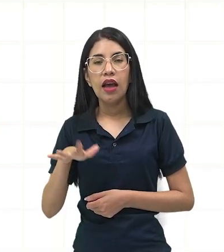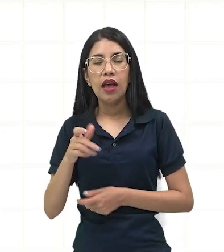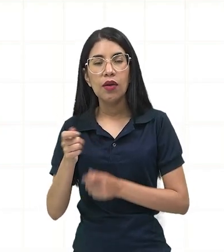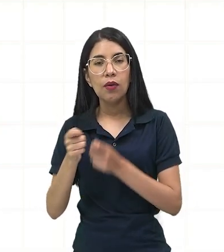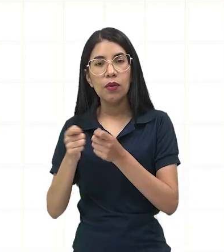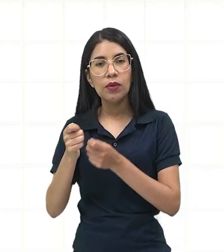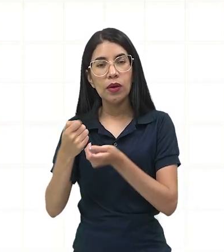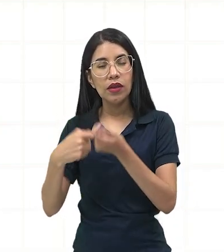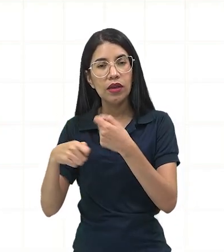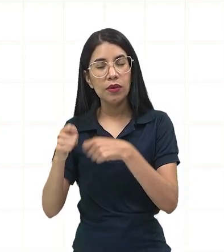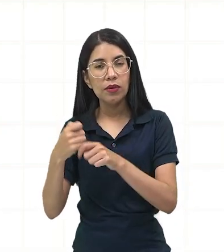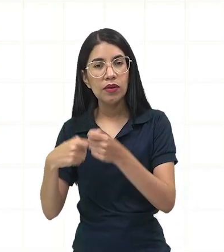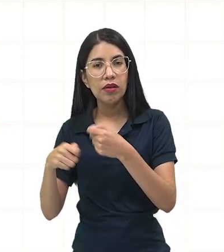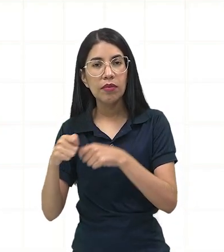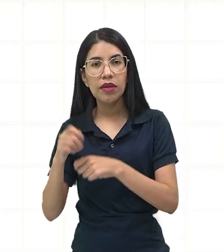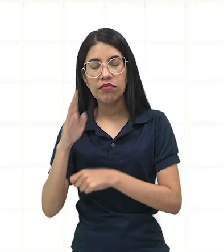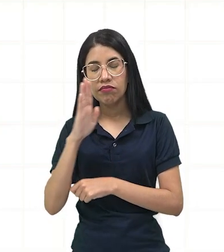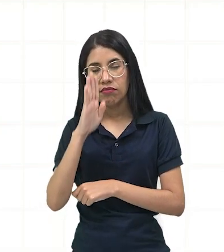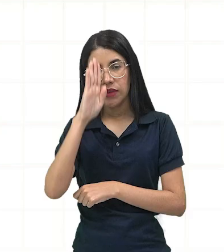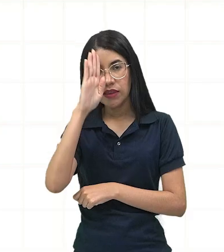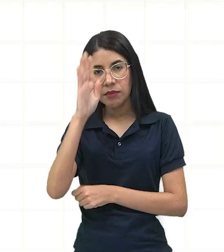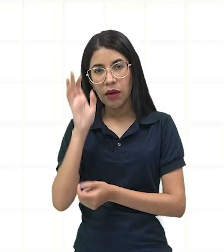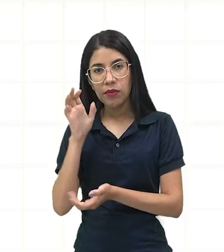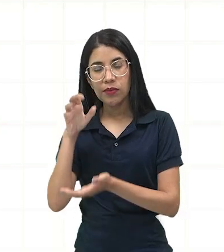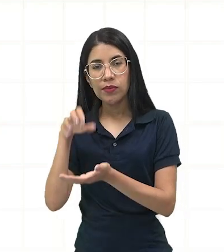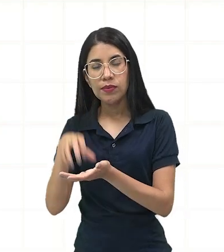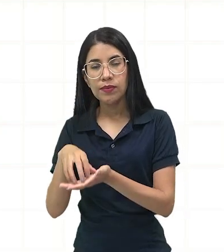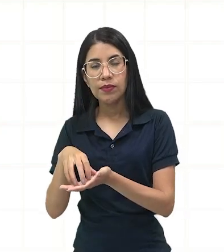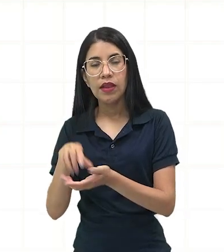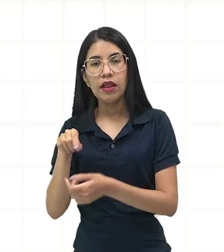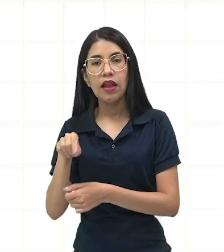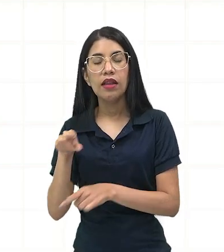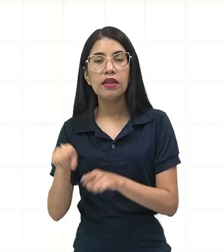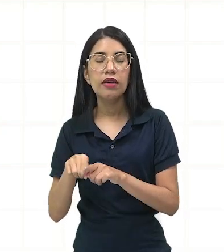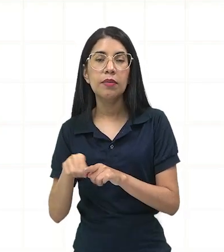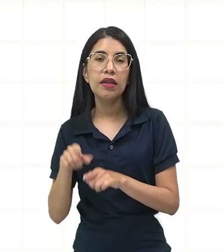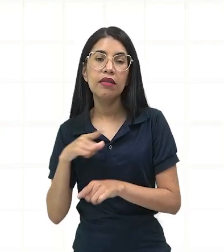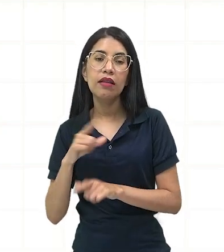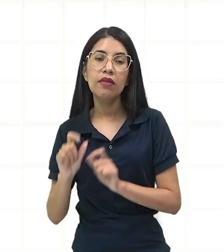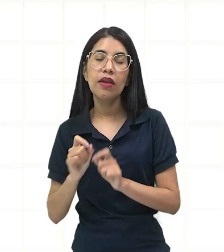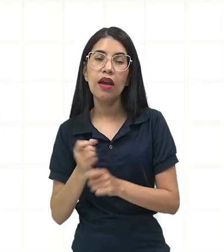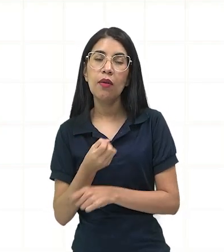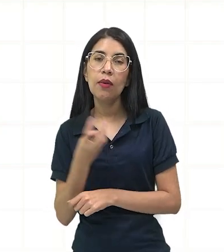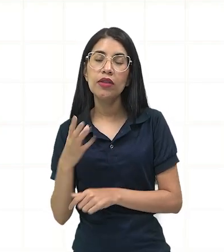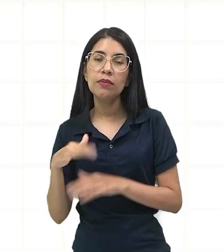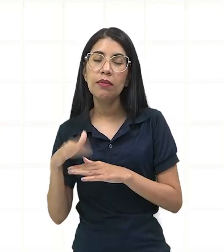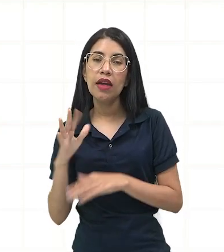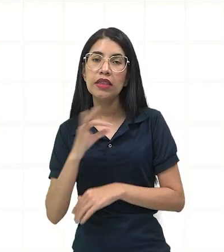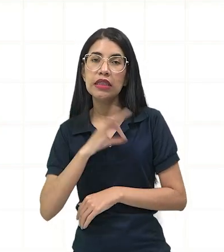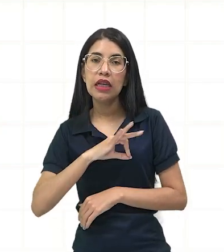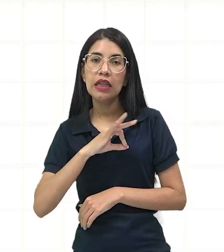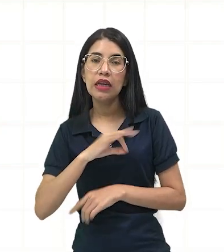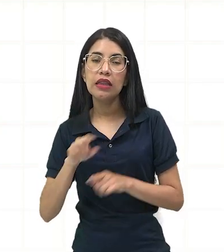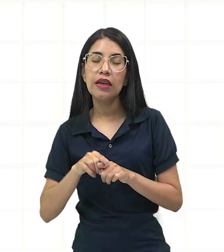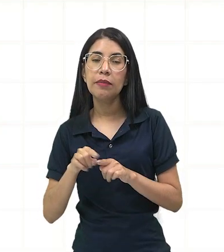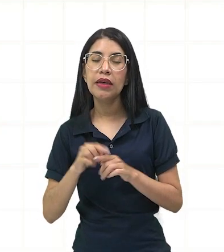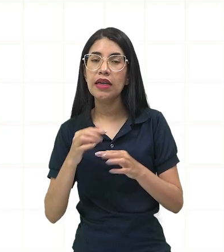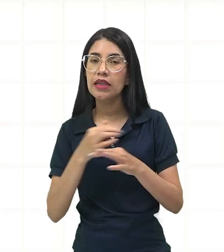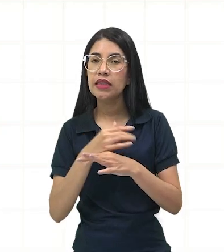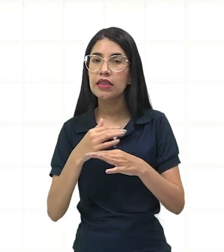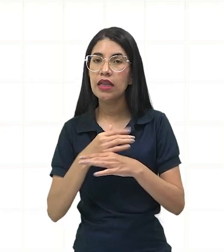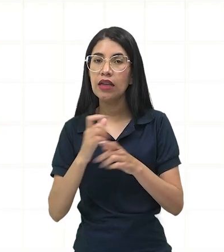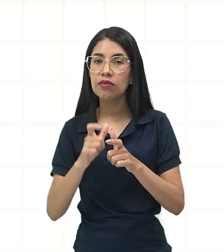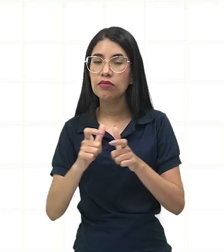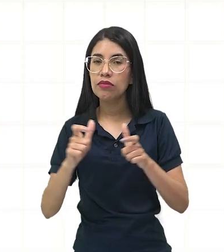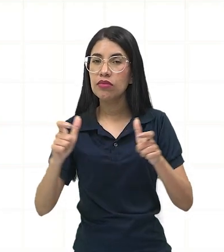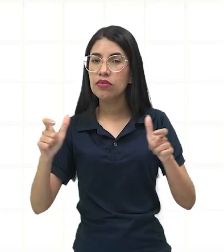Estados Unidos, tá? O coração financeiro lá está. Lá vai se encontrar também a maior concentração de renda e a megalópole, que vocês já estão